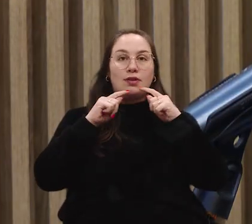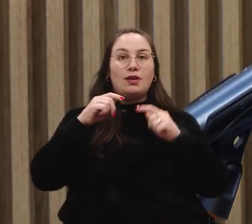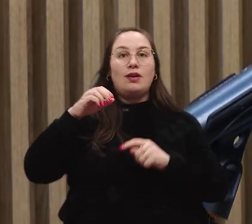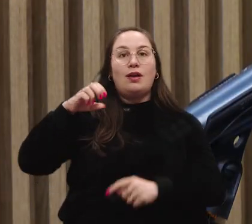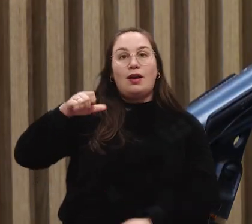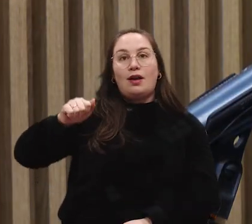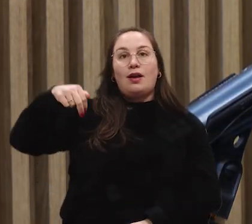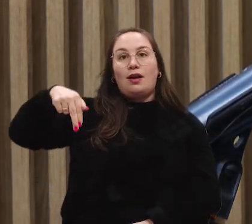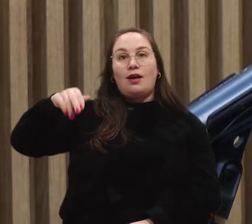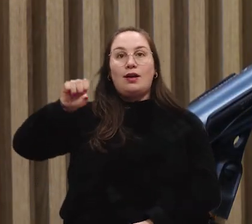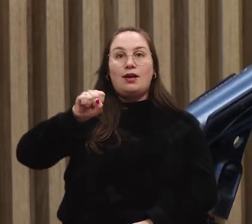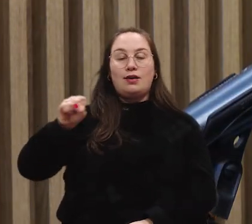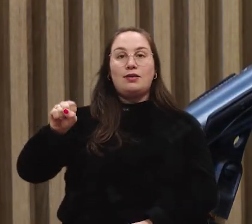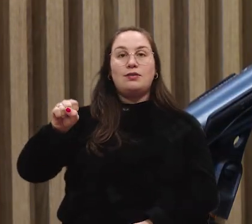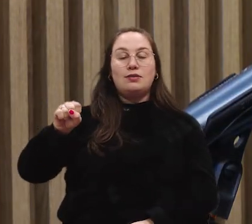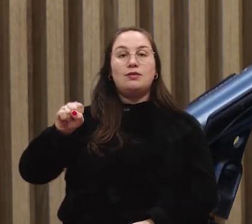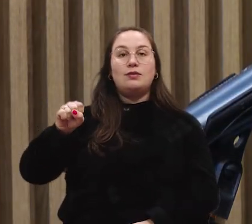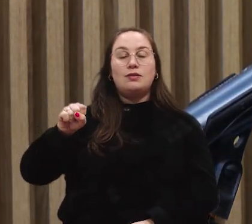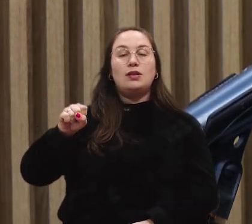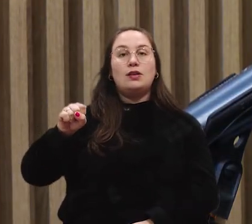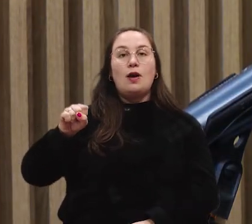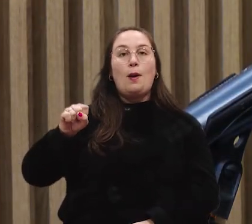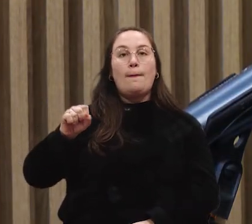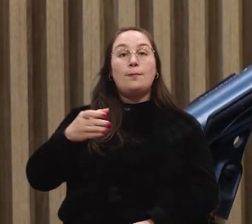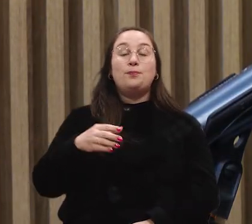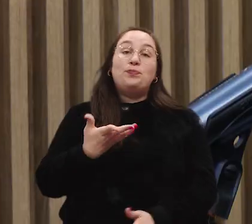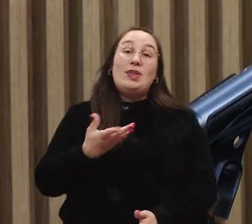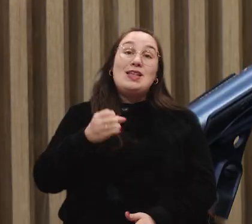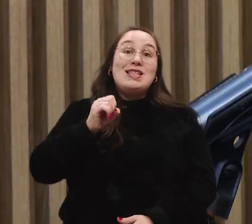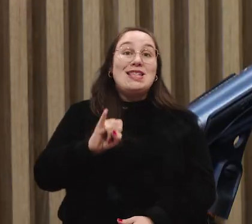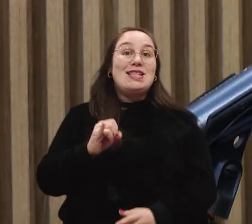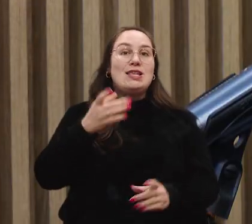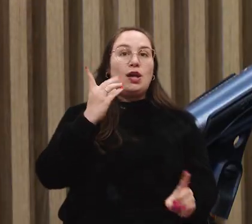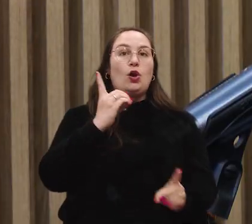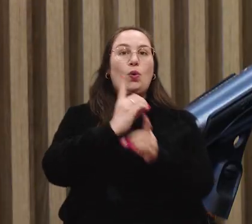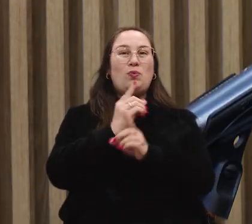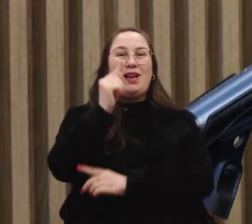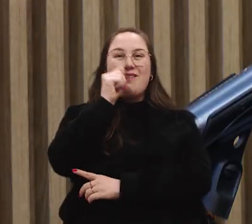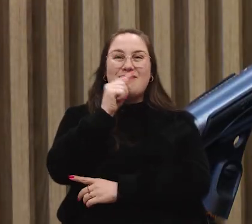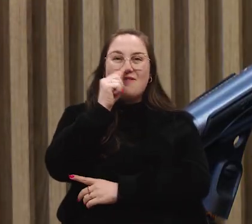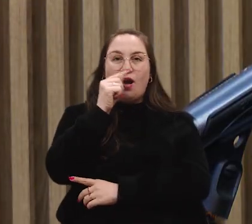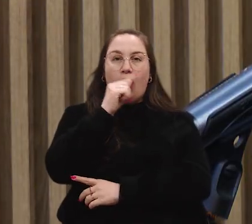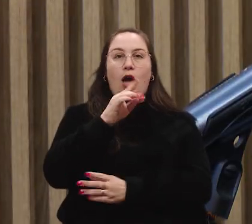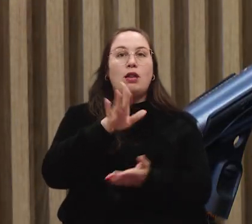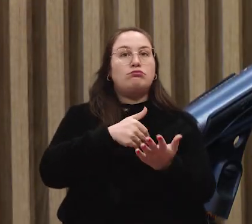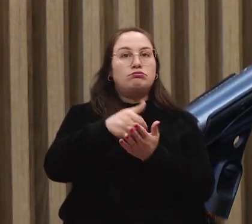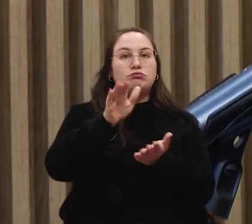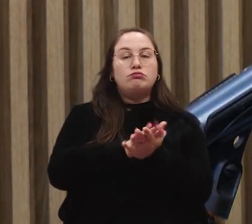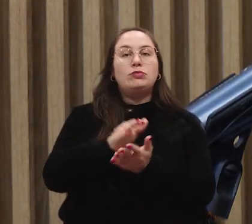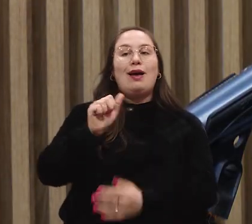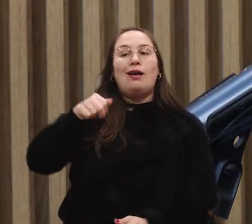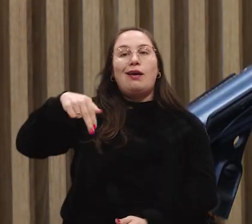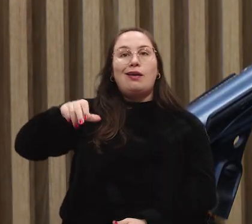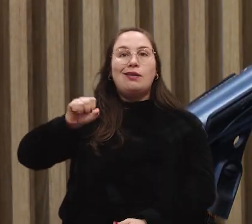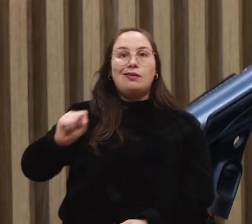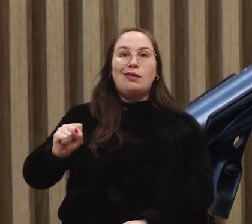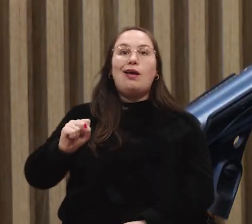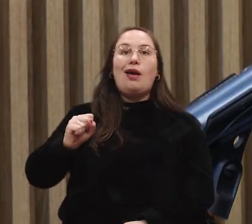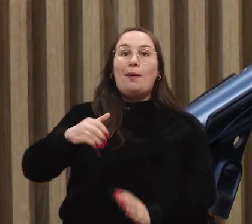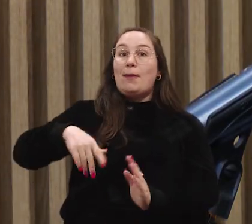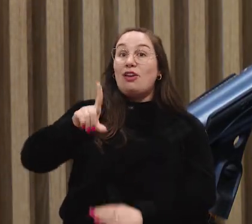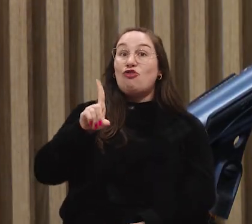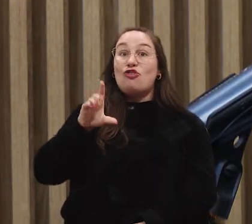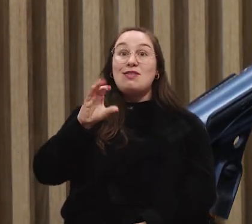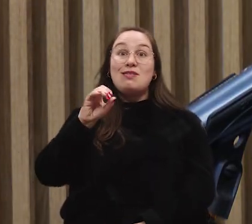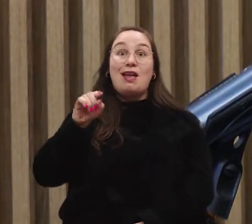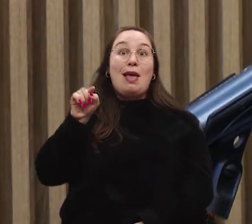até na ANS, porque ela é bem rigorosa e se encontrar qualquer falha, as multas da ANS são... acho que para mais